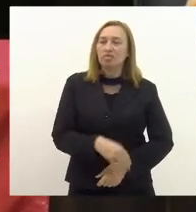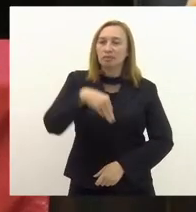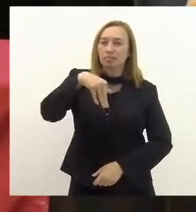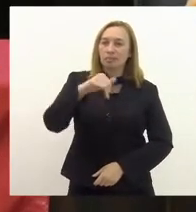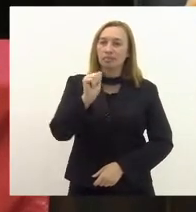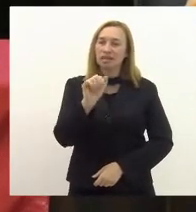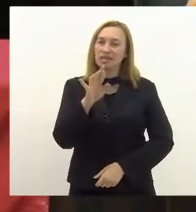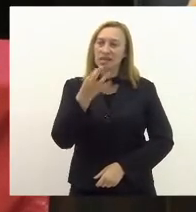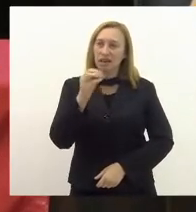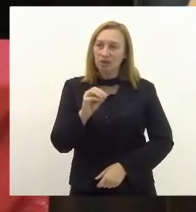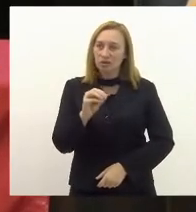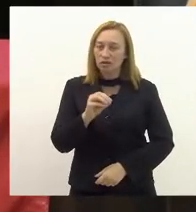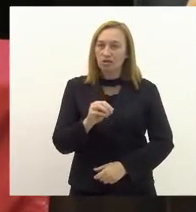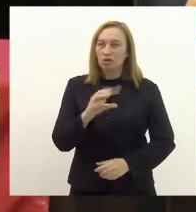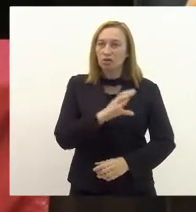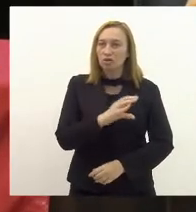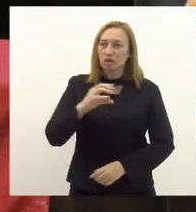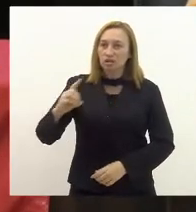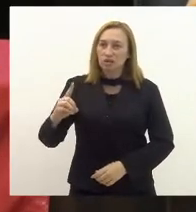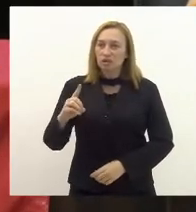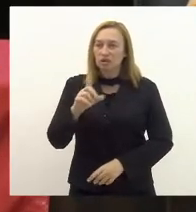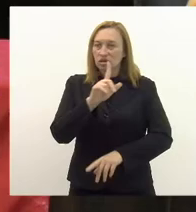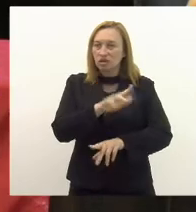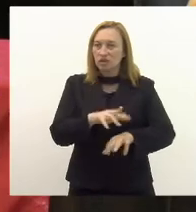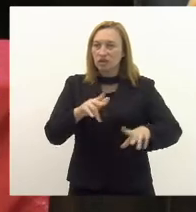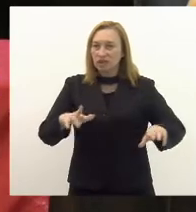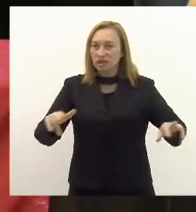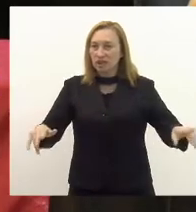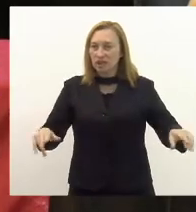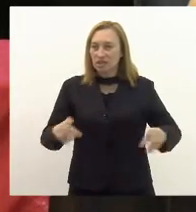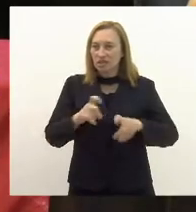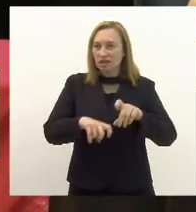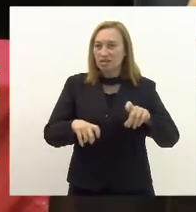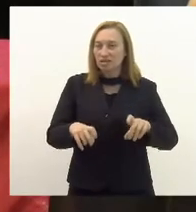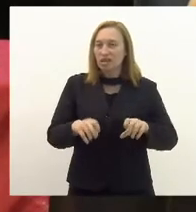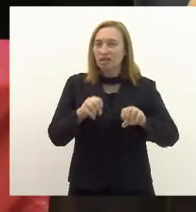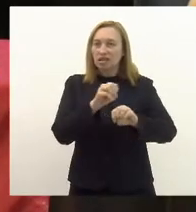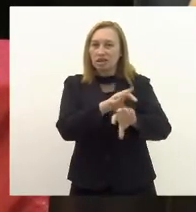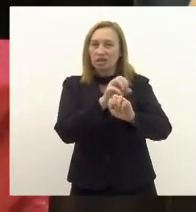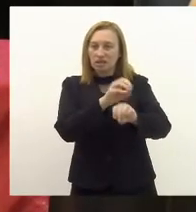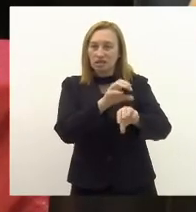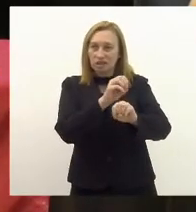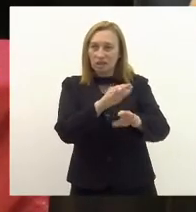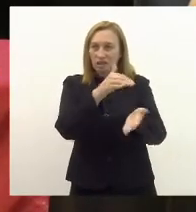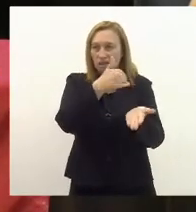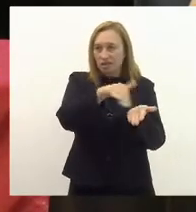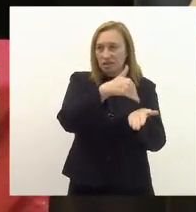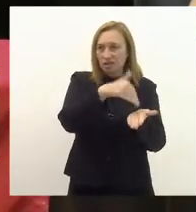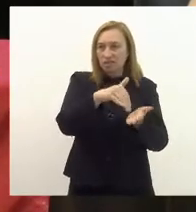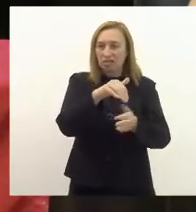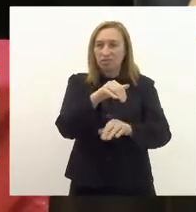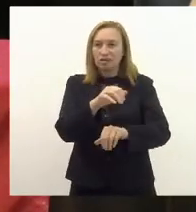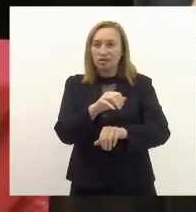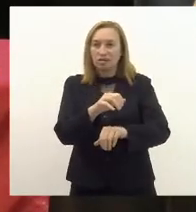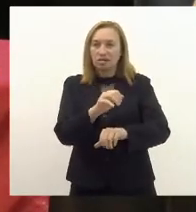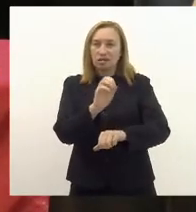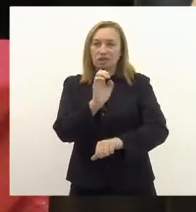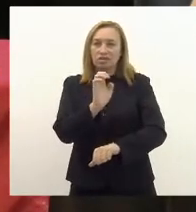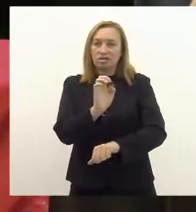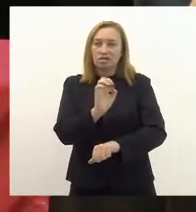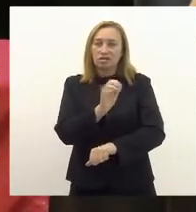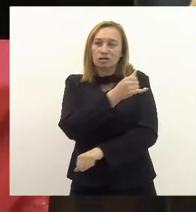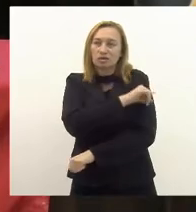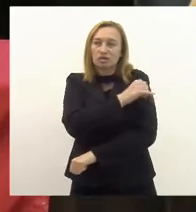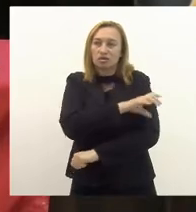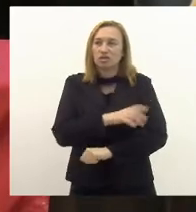Marcelo Corbolan, coordenador de diversidade sexual da Secretaria de Educação do Rio de Janeiro. Né? Eu